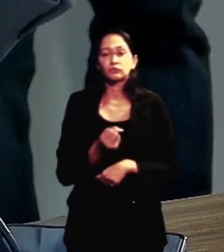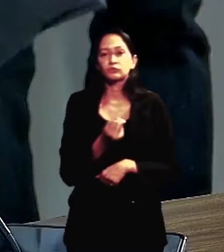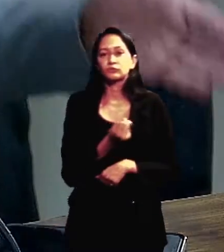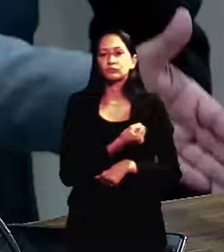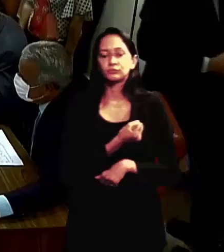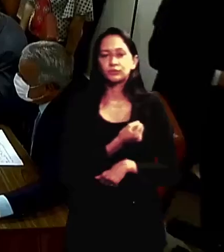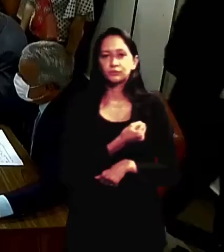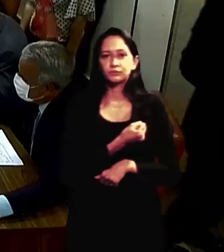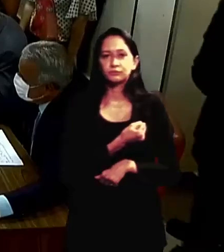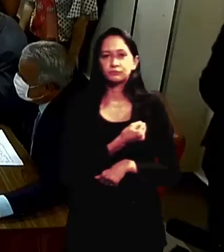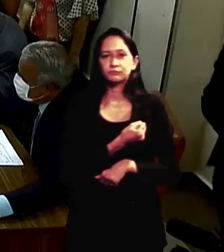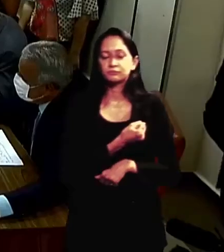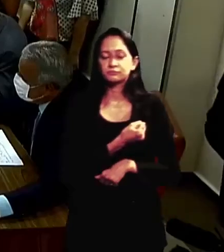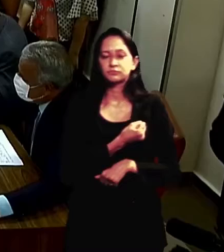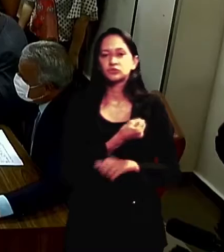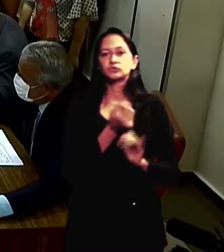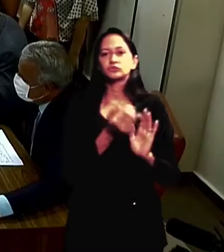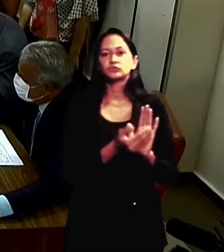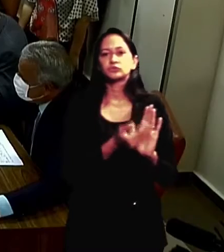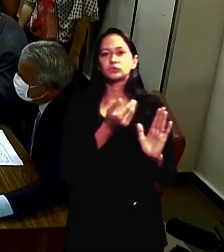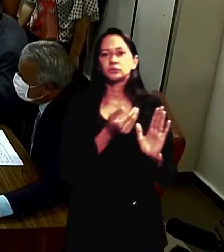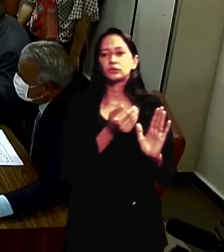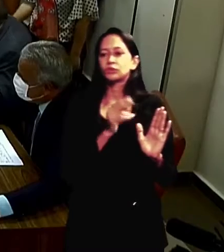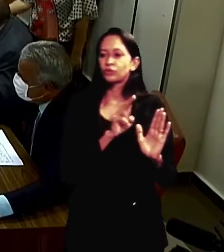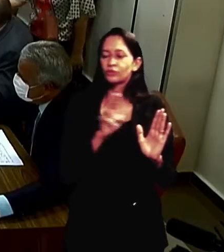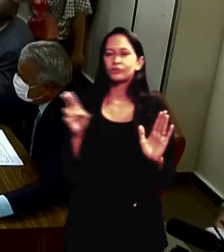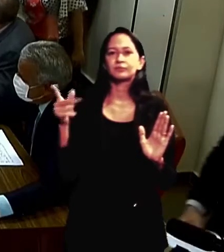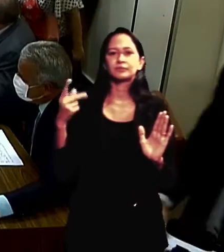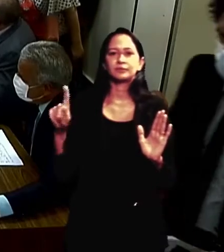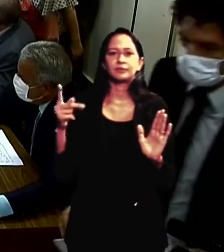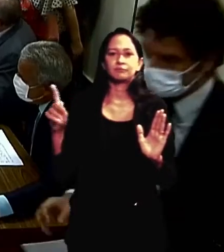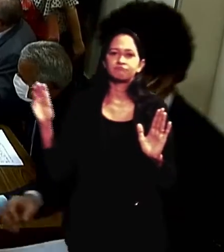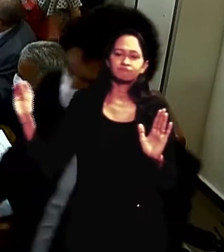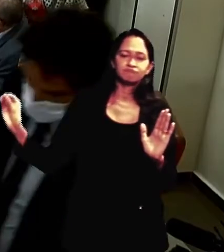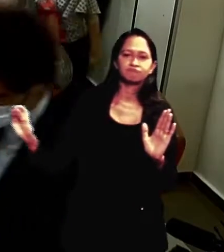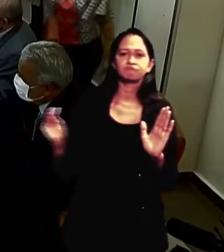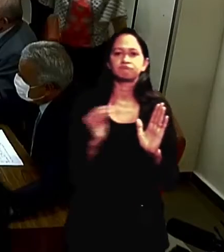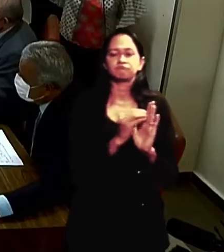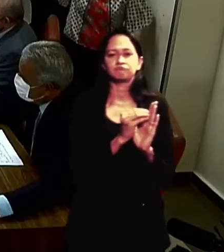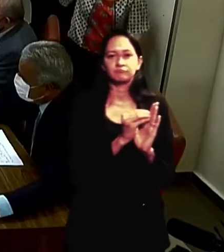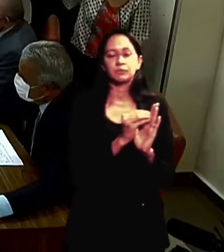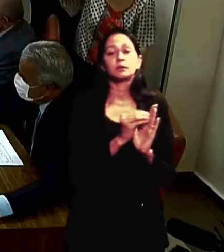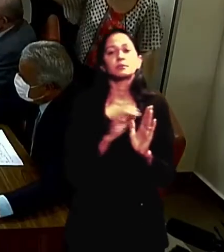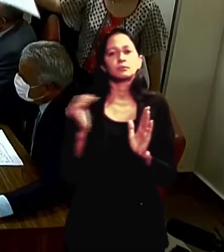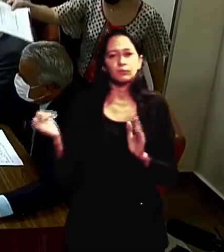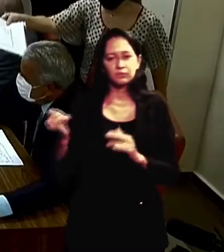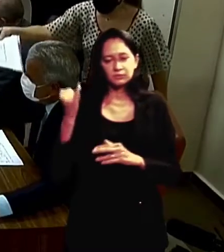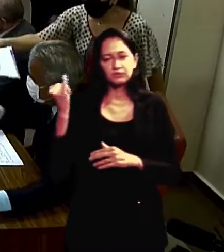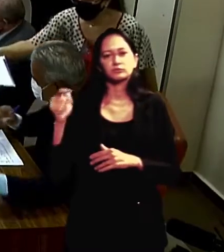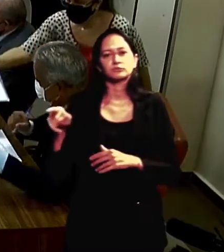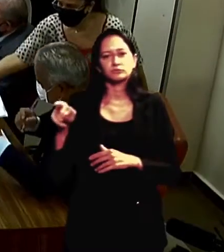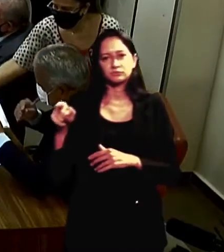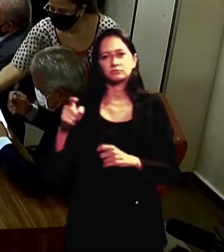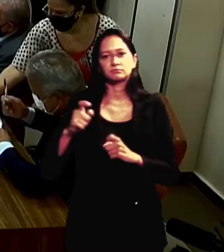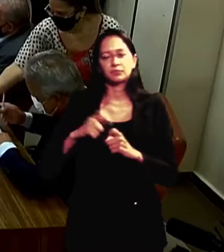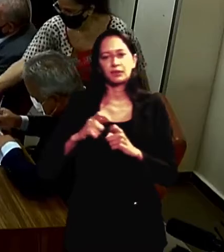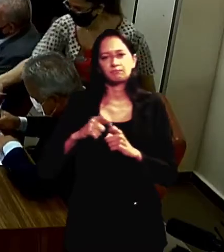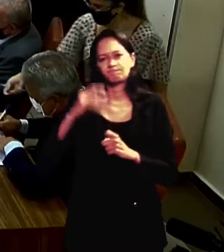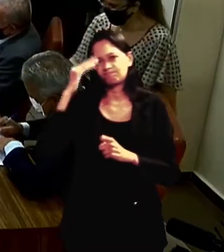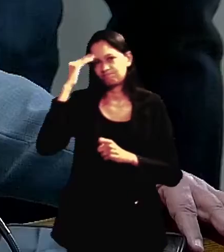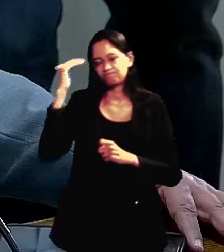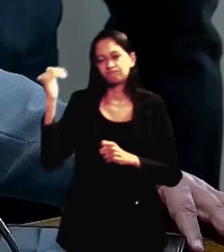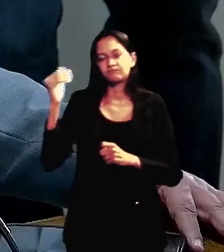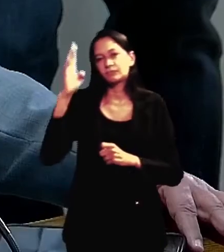um número, para o nome de um dos homens mais importantes da medicina de Goiás, aliás, no Brasil, ele é reconhecido com